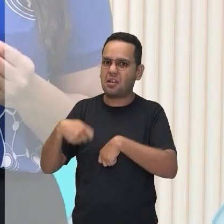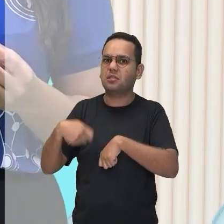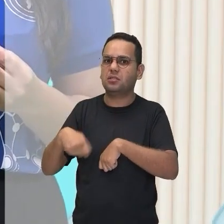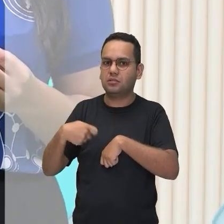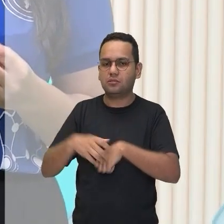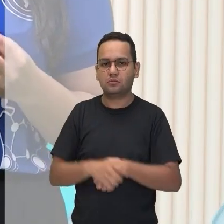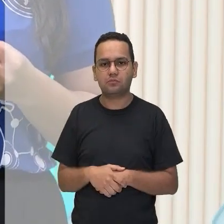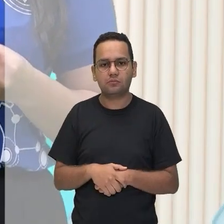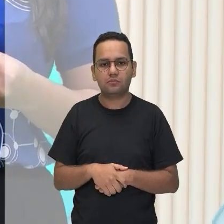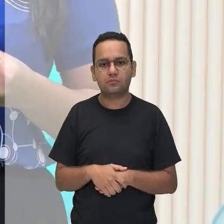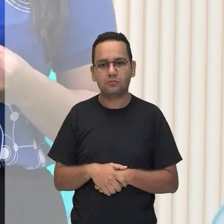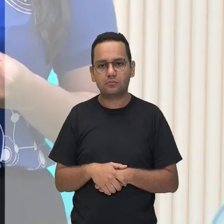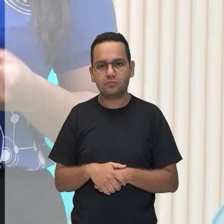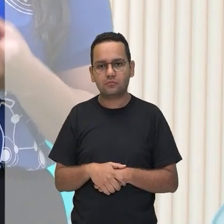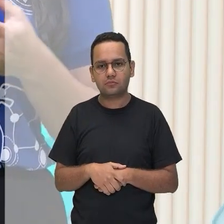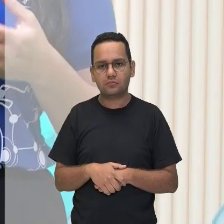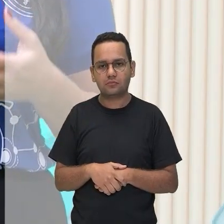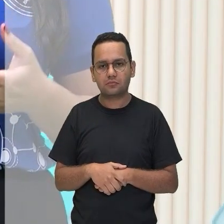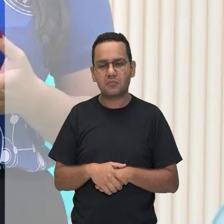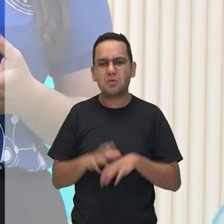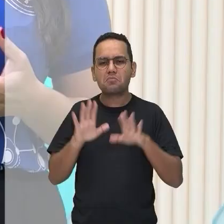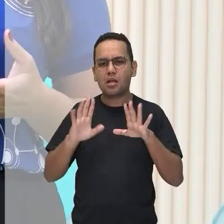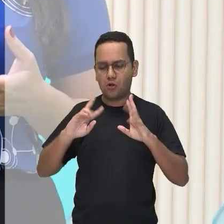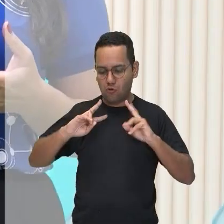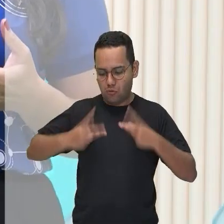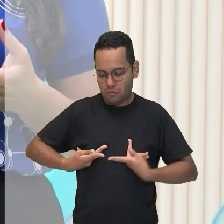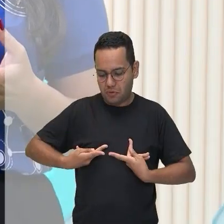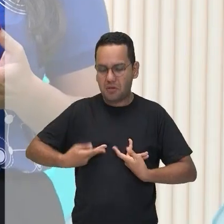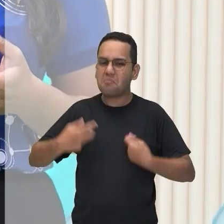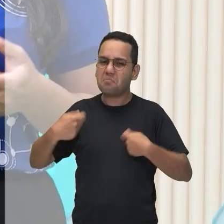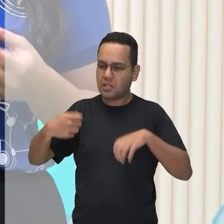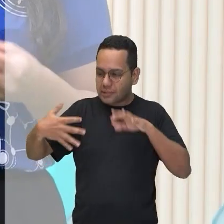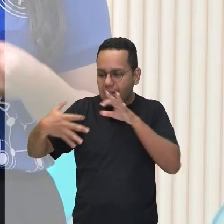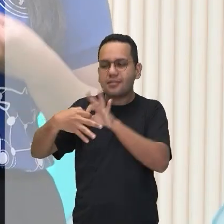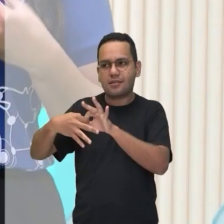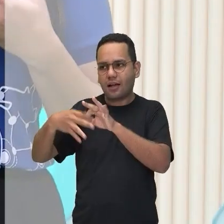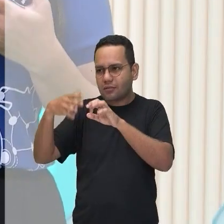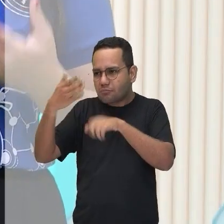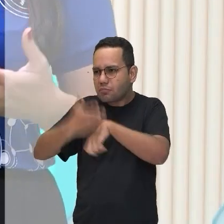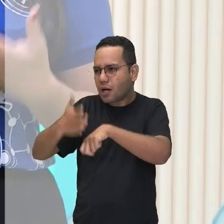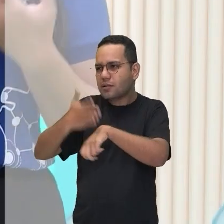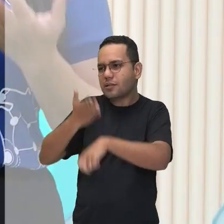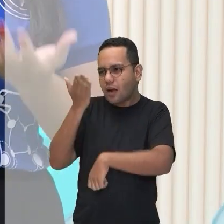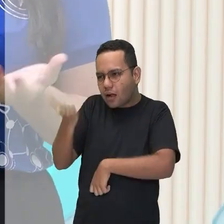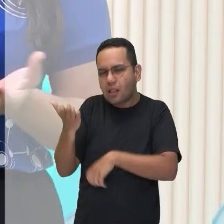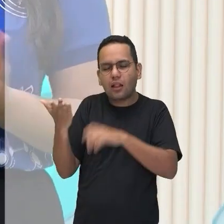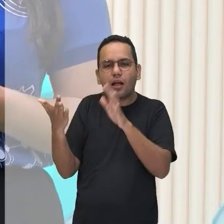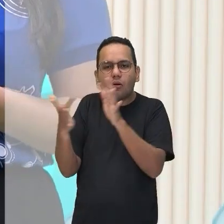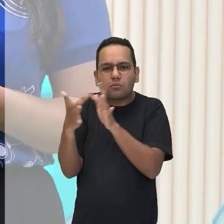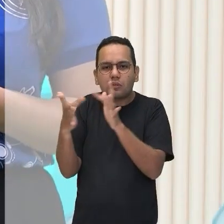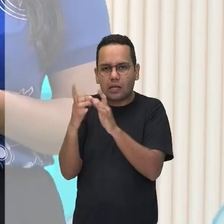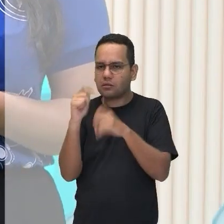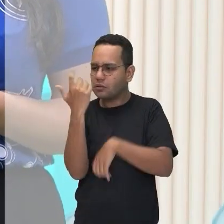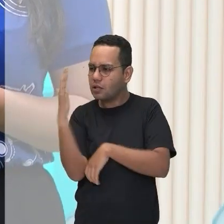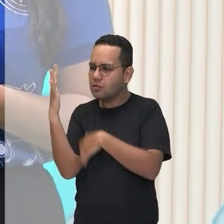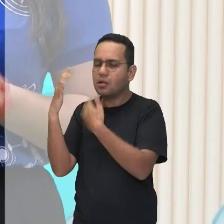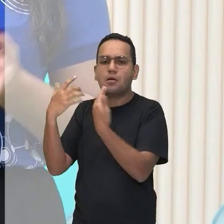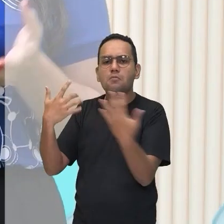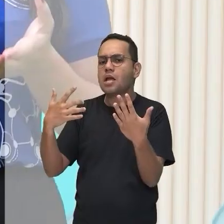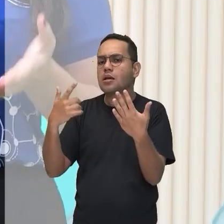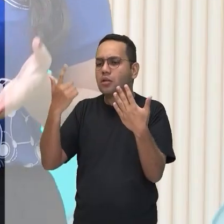sobre necessidade? O homem ele precisa ter esse contato com a natureza para que ele recarregue as suas energias, por